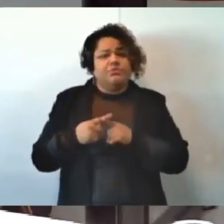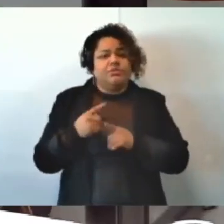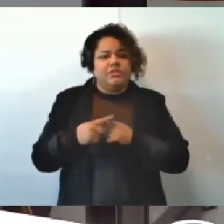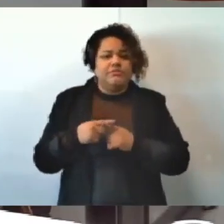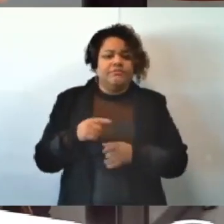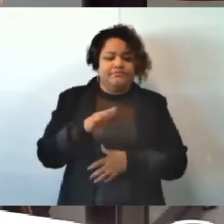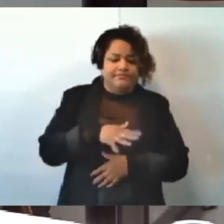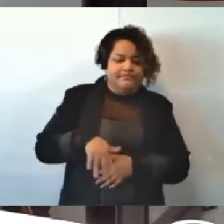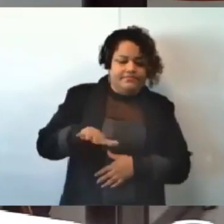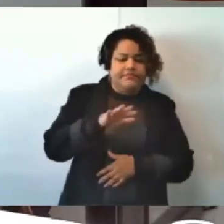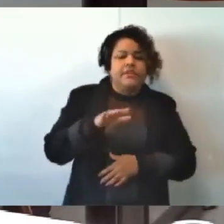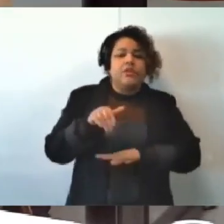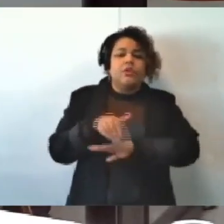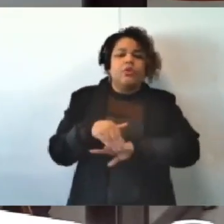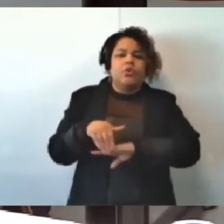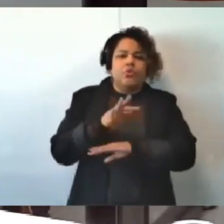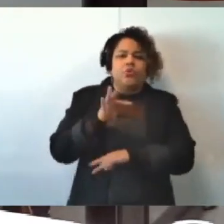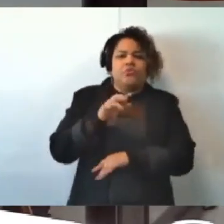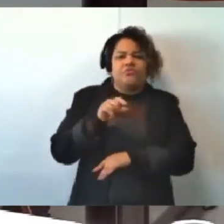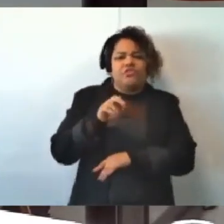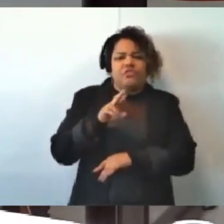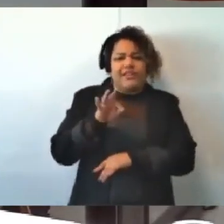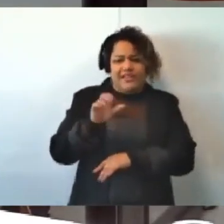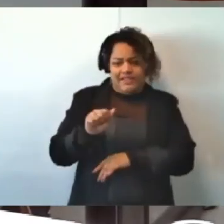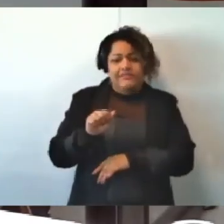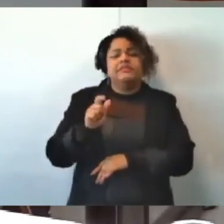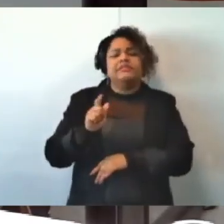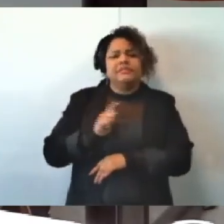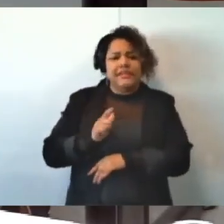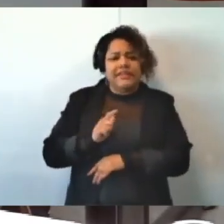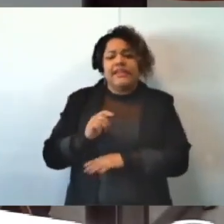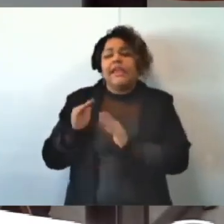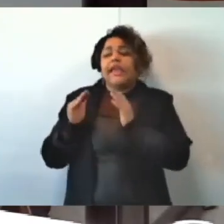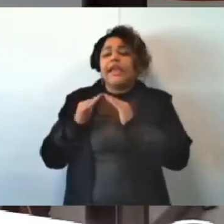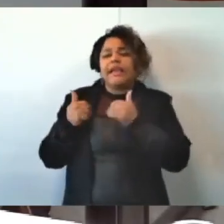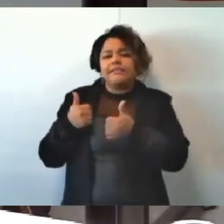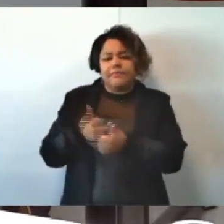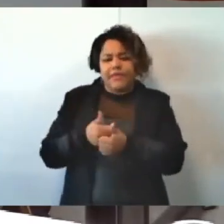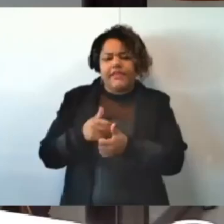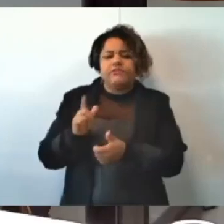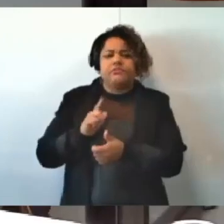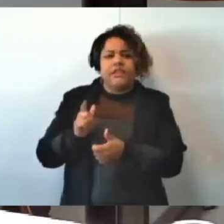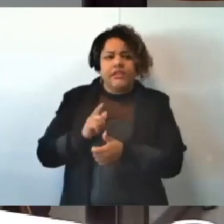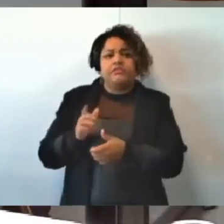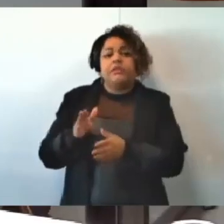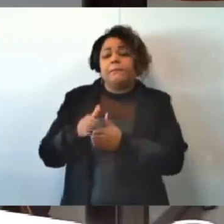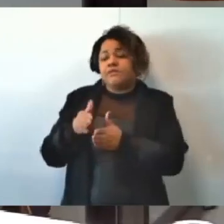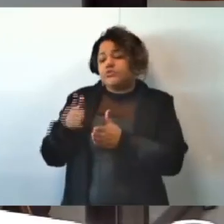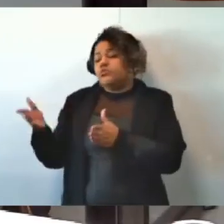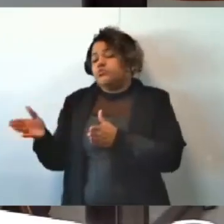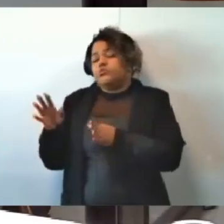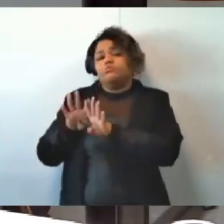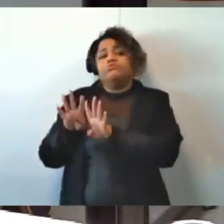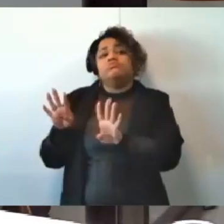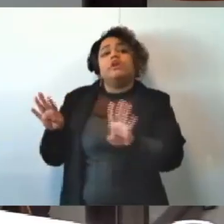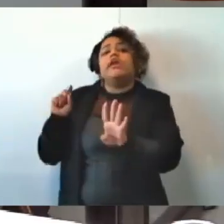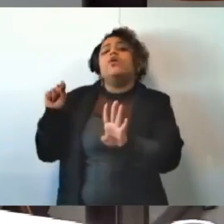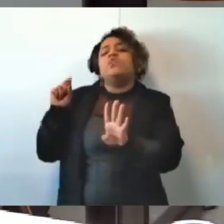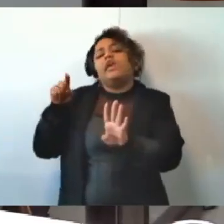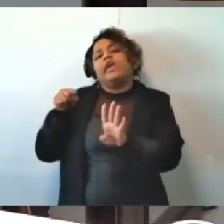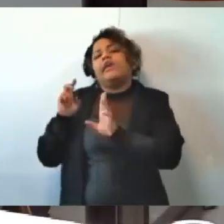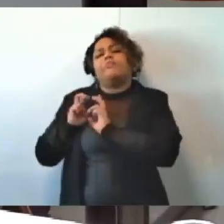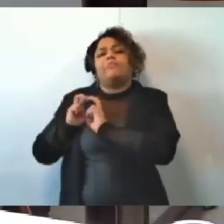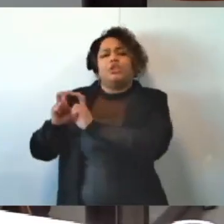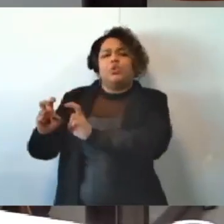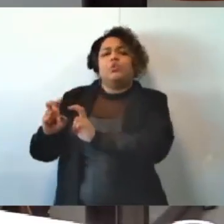gente tem casas próximas, a gente tem prédios, mas, do outro lado da mureta, a gente tem o quê? É o metrô. E como é que a população chega à